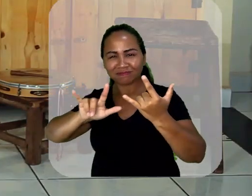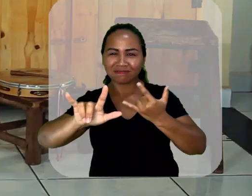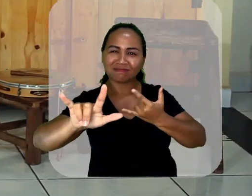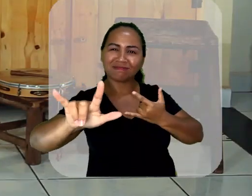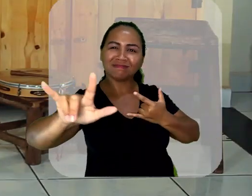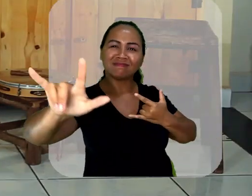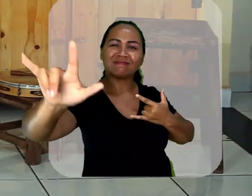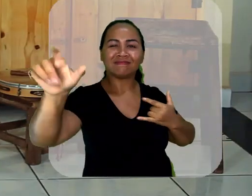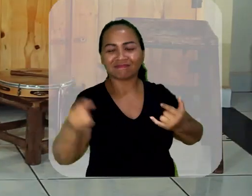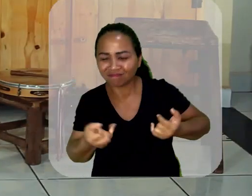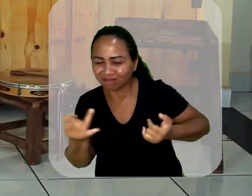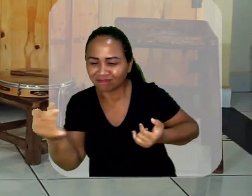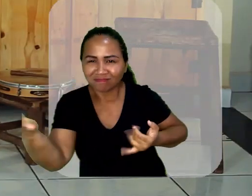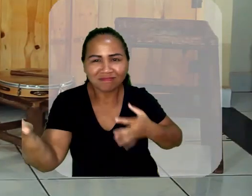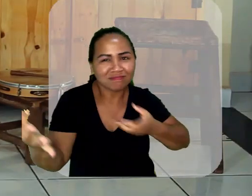barrancas e